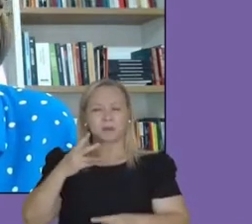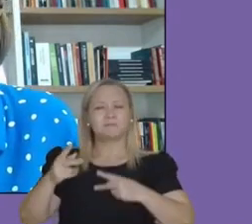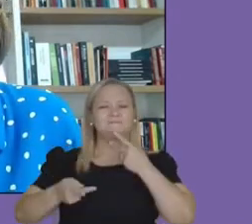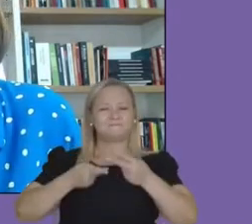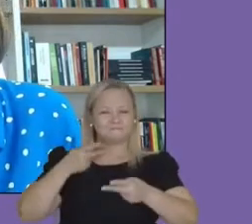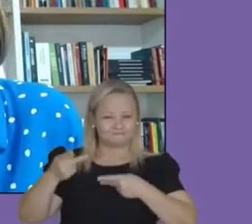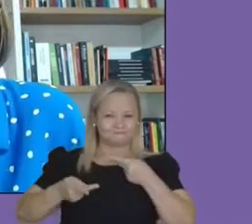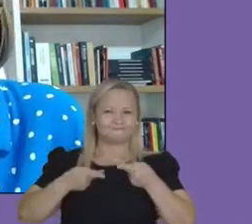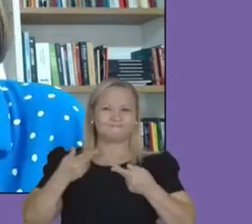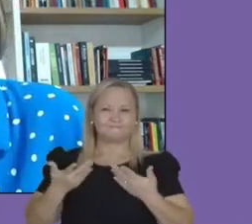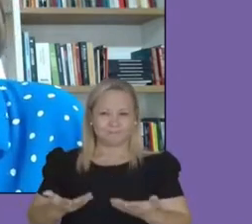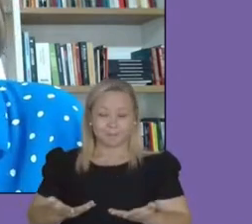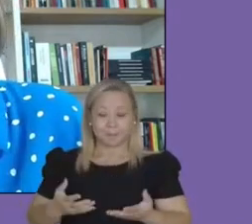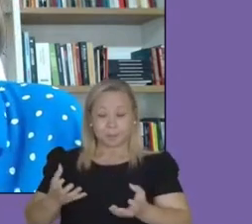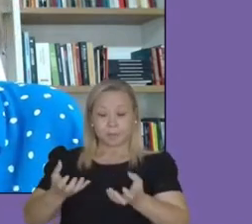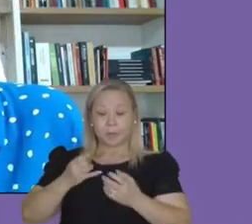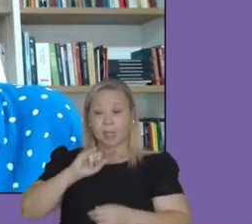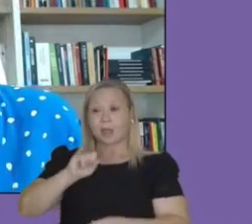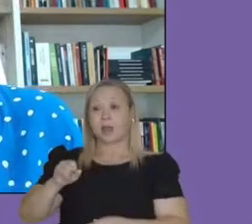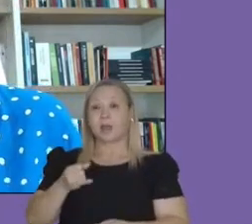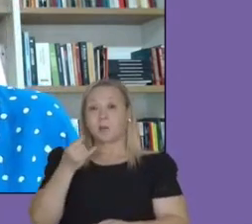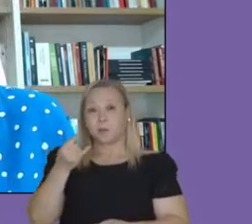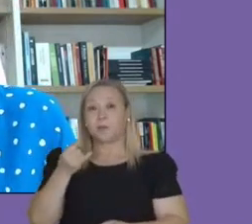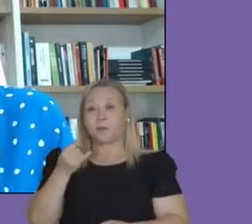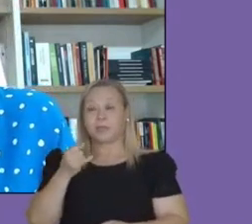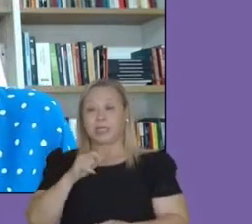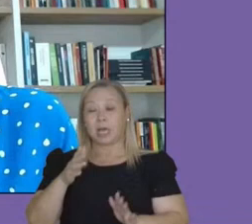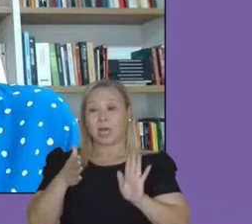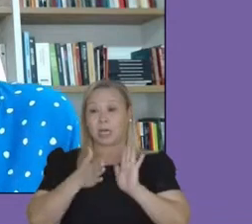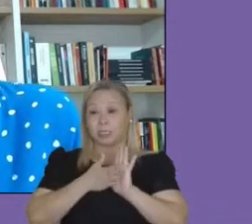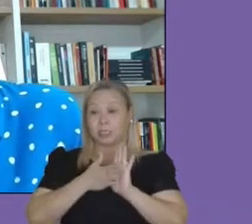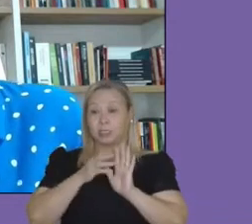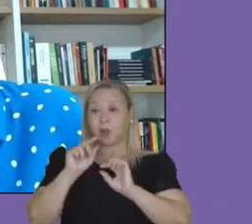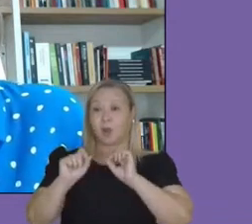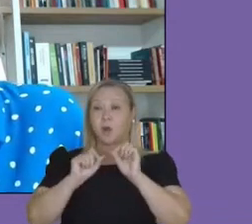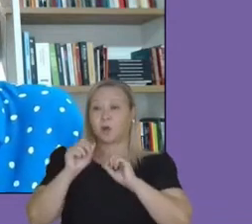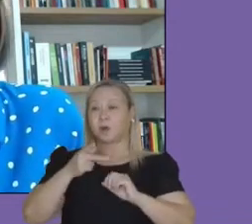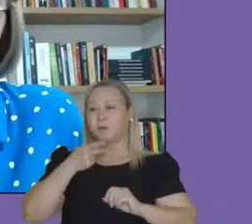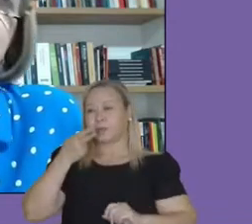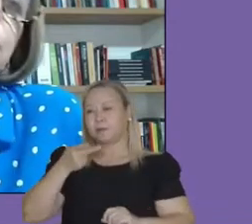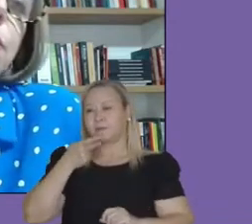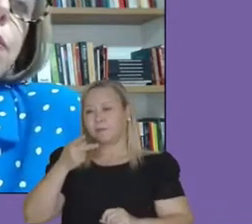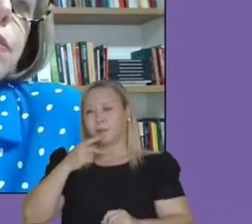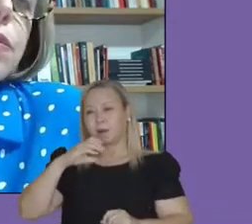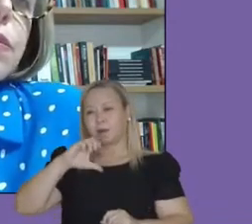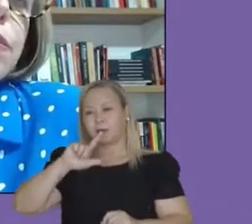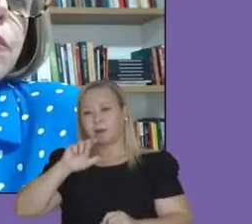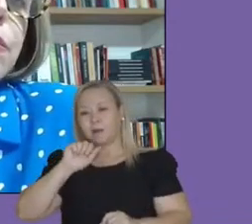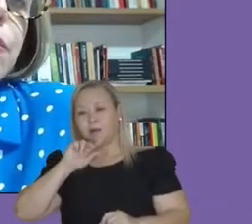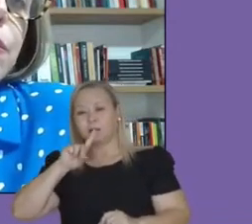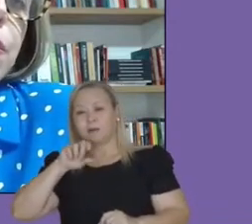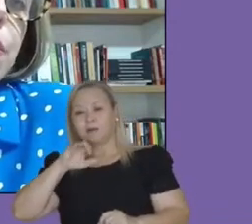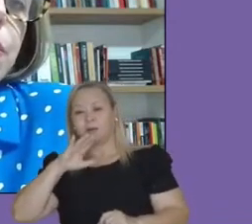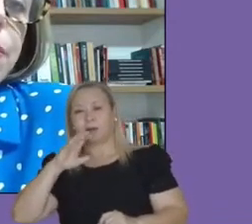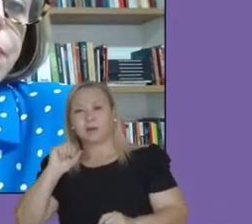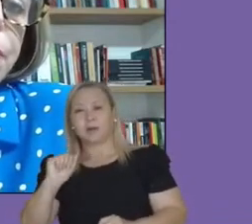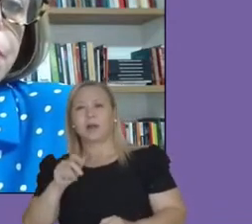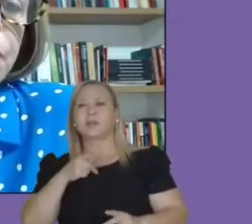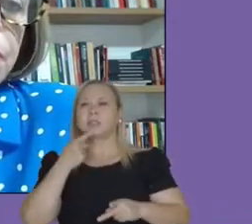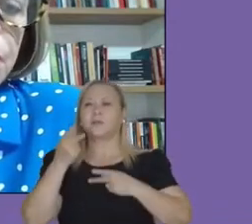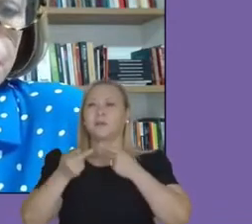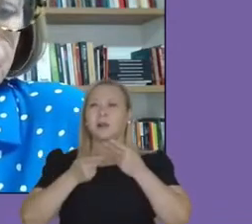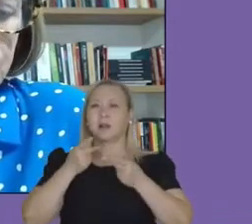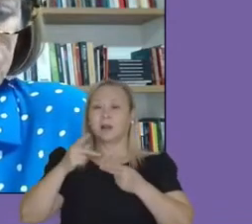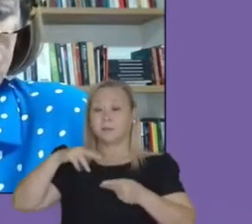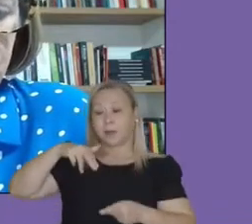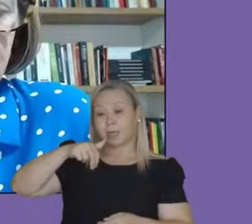ditas. Eu quero aproveitar essa abordagem feita pela Cláudia, feita